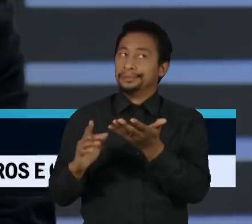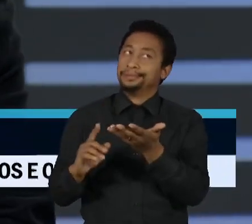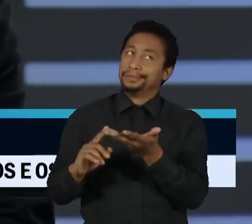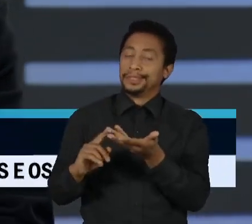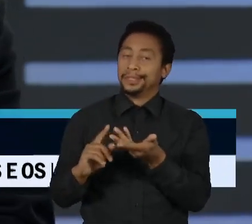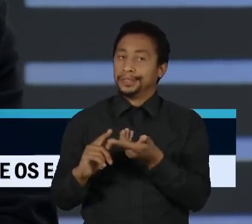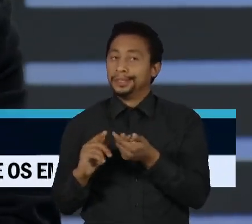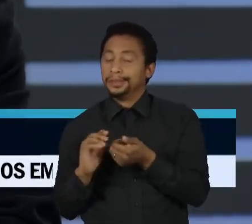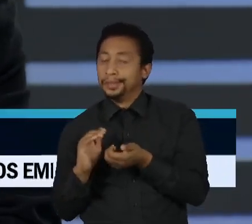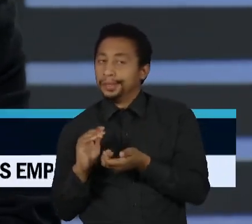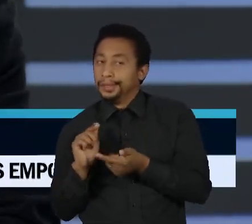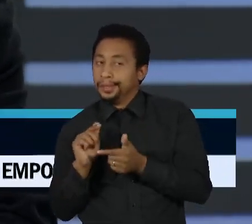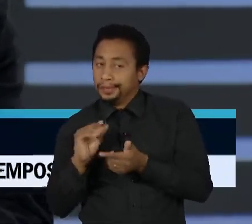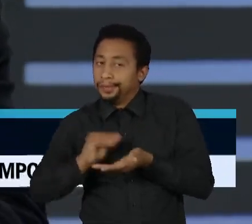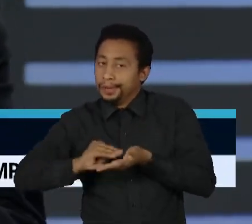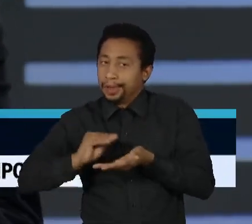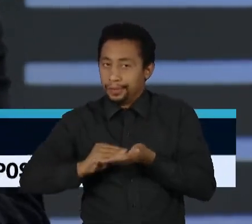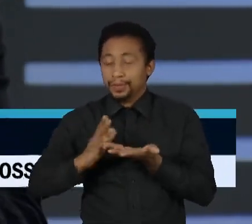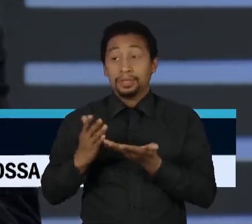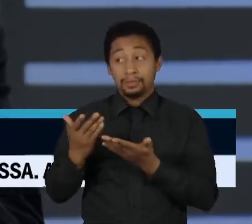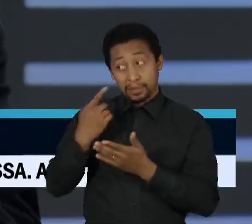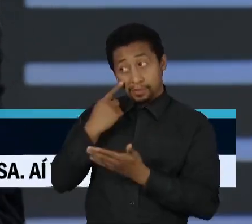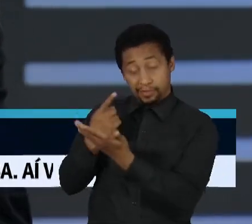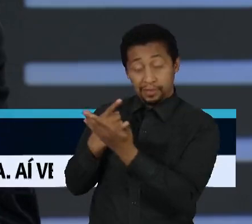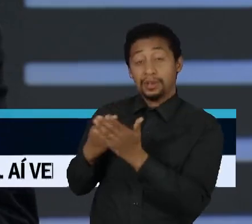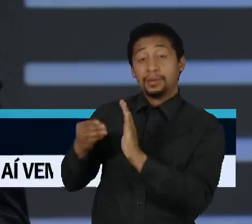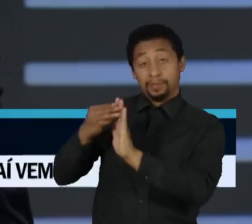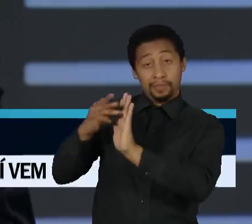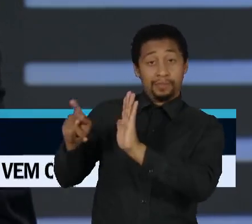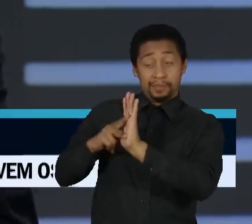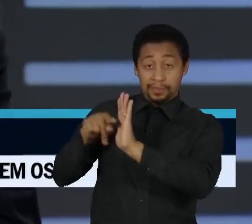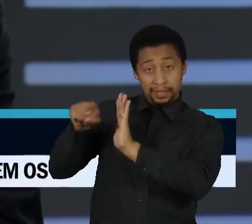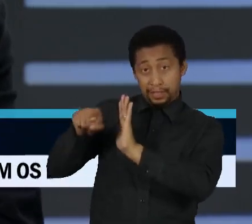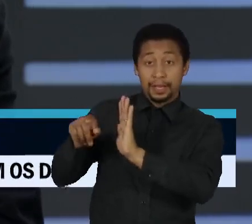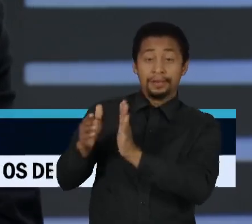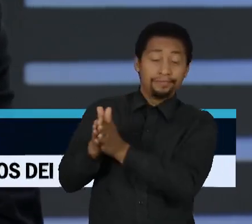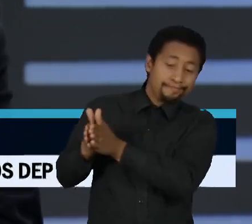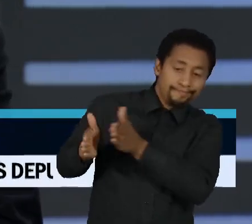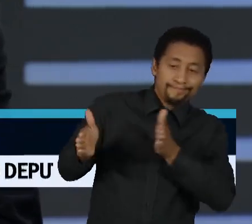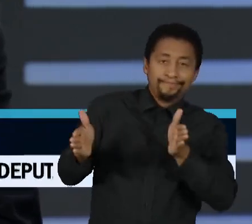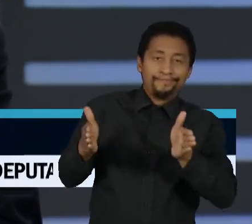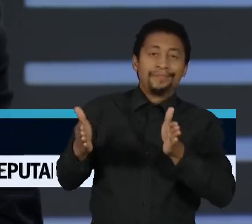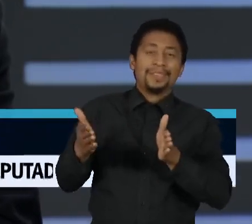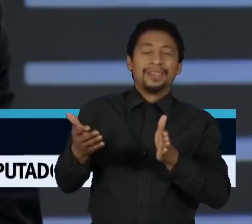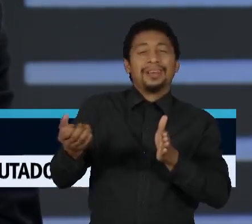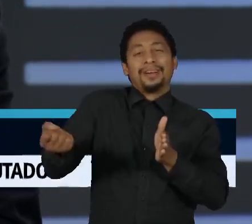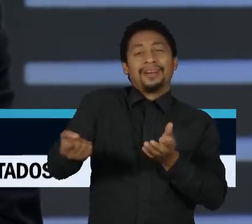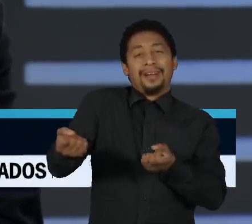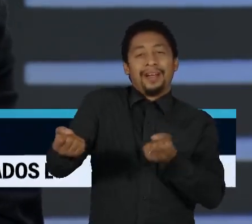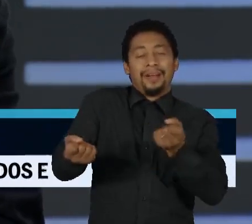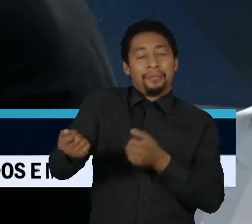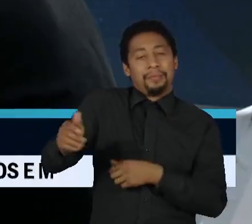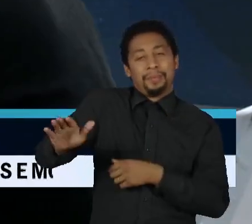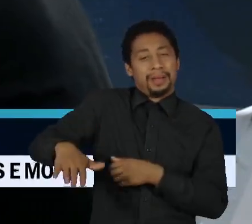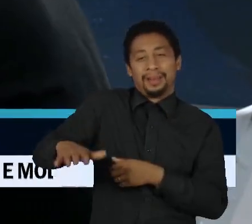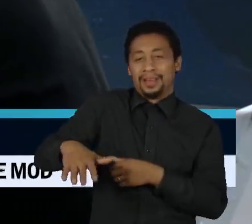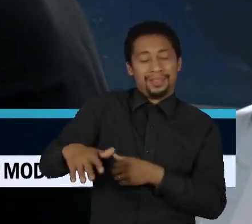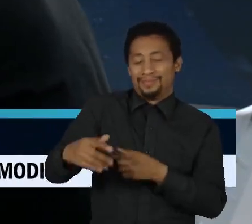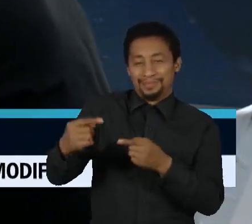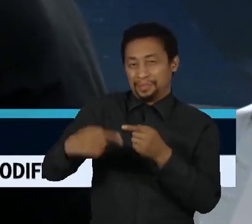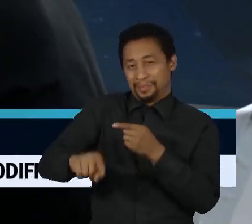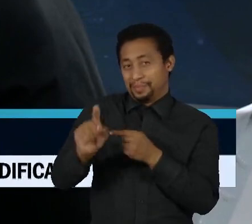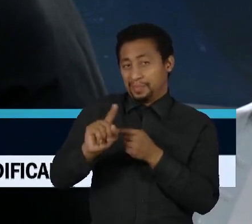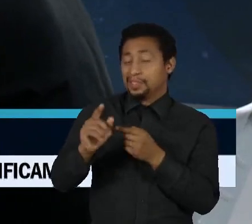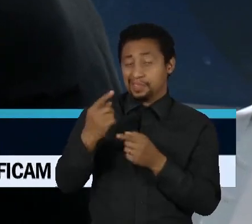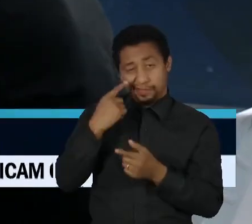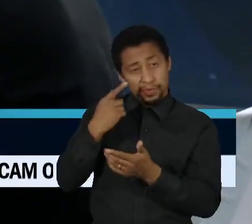tem essa medida que a gente acabou de discutir totalmente tópica e de curto prazo de incentivo na automobilístico mas é o que eu chamei lá de